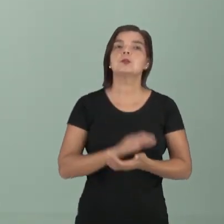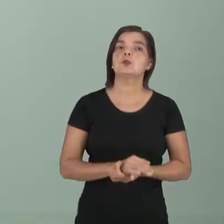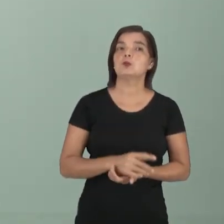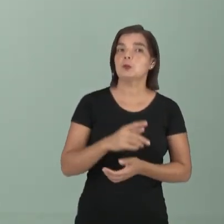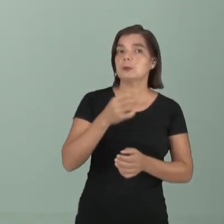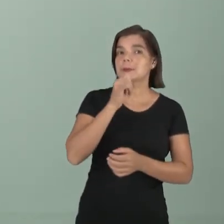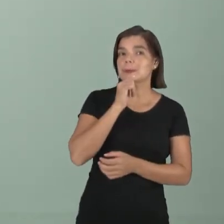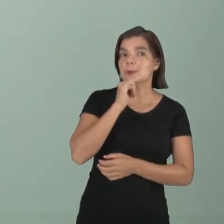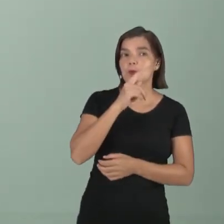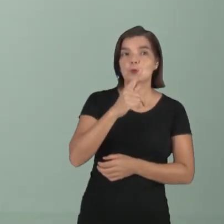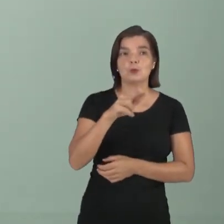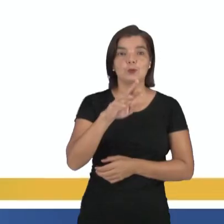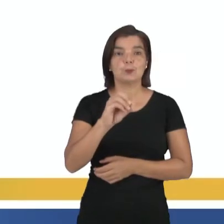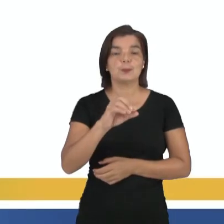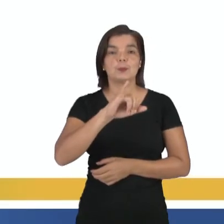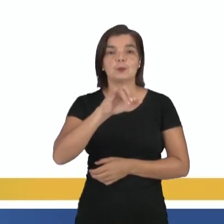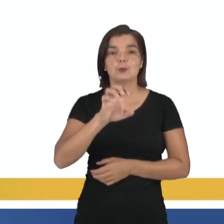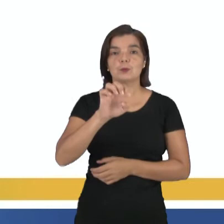projetores.